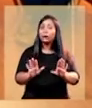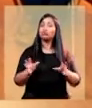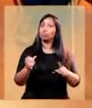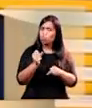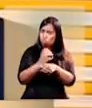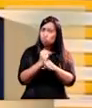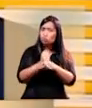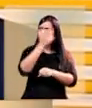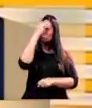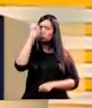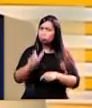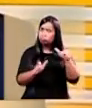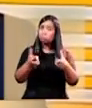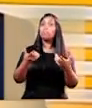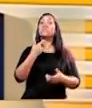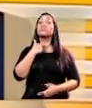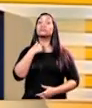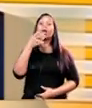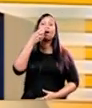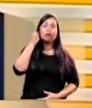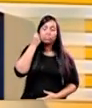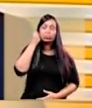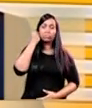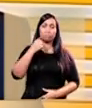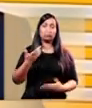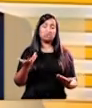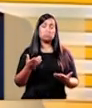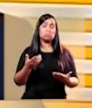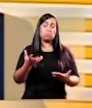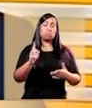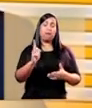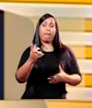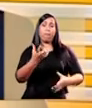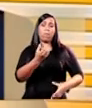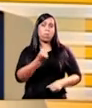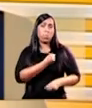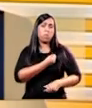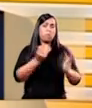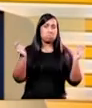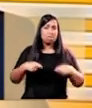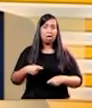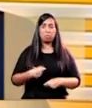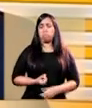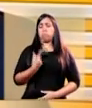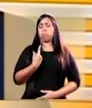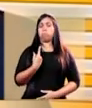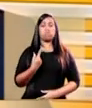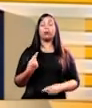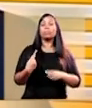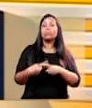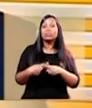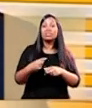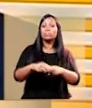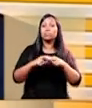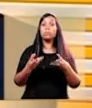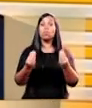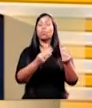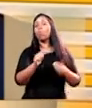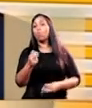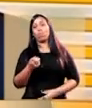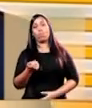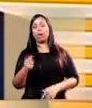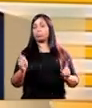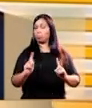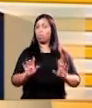Mas um número considerável de pessoas interessadas, né? A adoção não é um número que se pode se estranhar, quer por ser